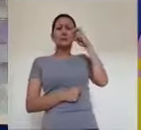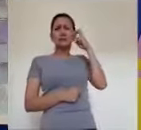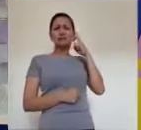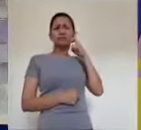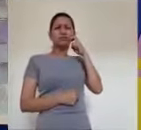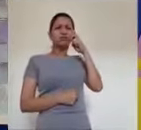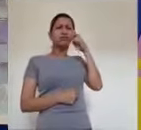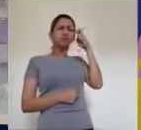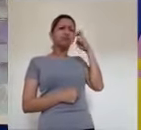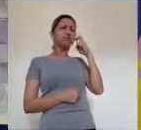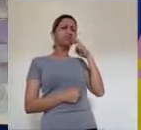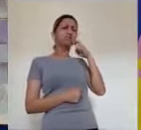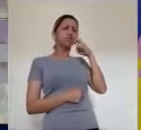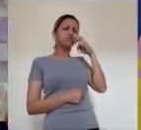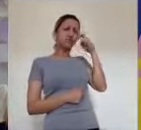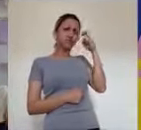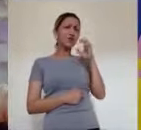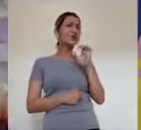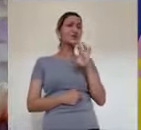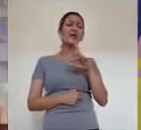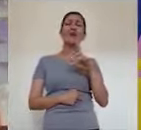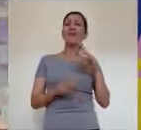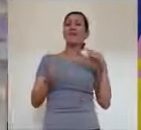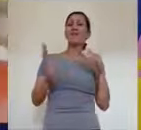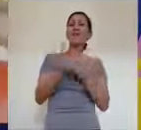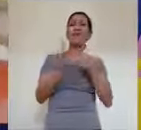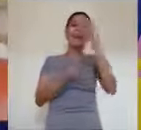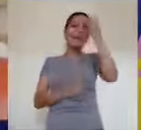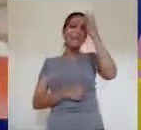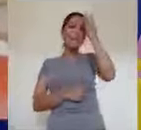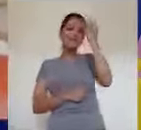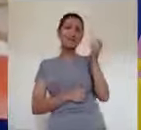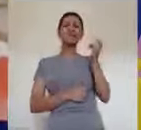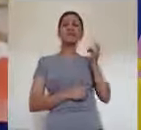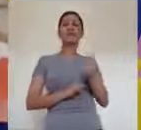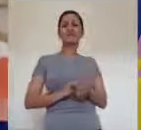envergonhada é só até amanhã